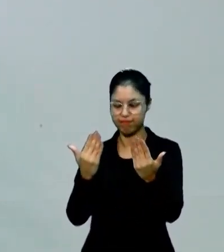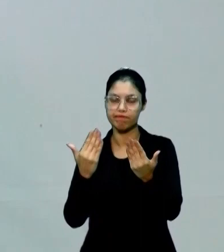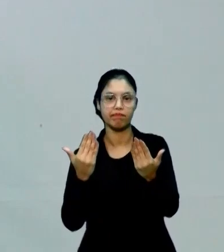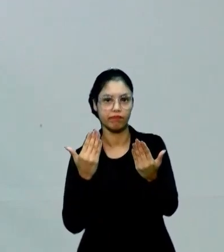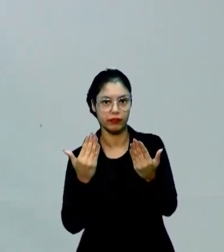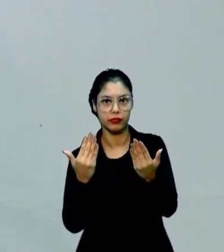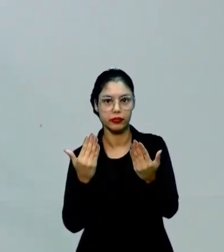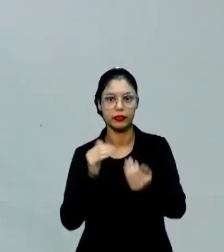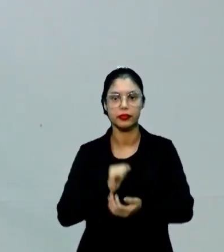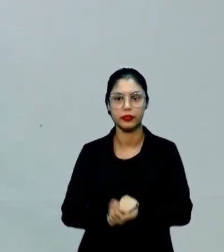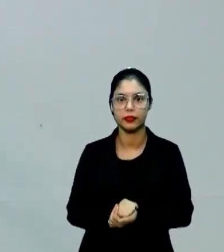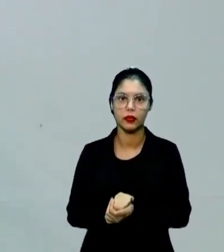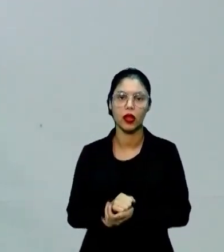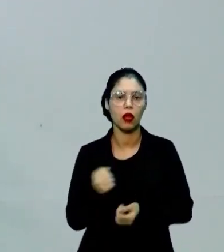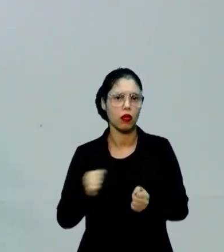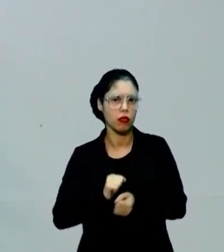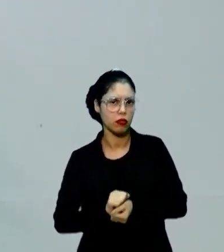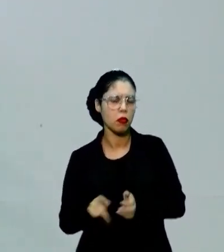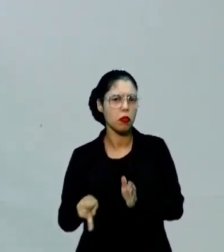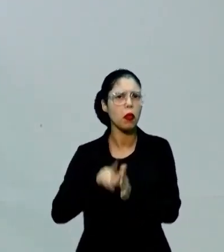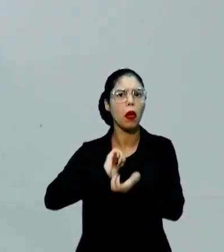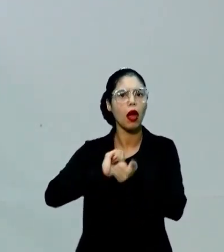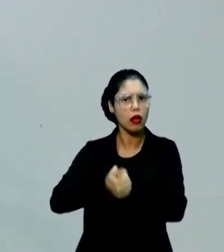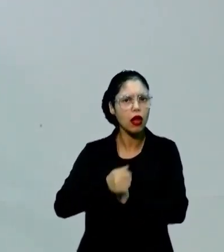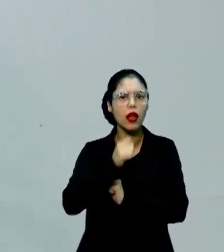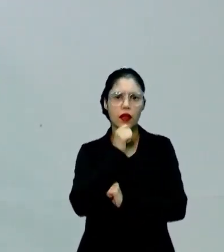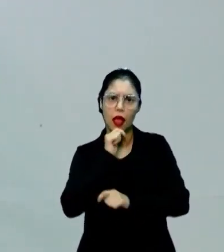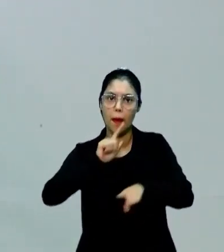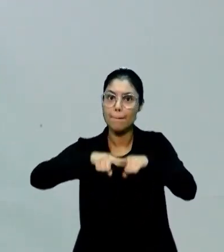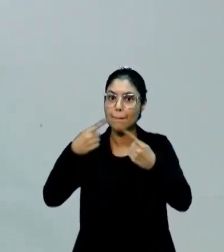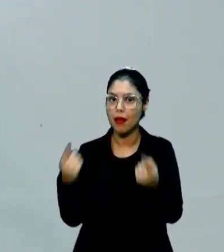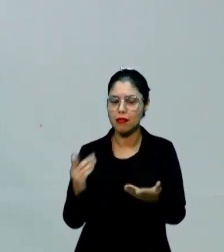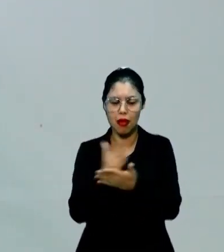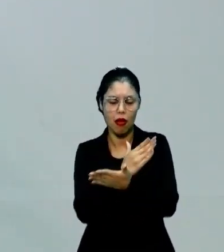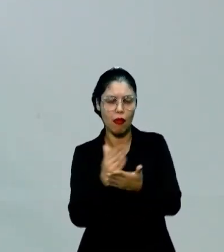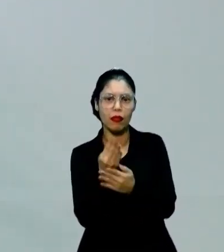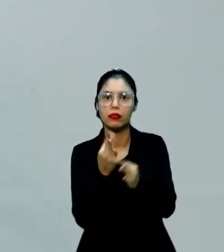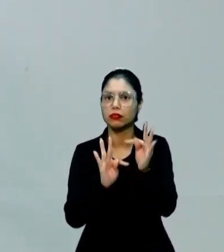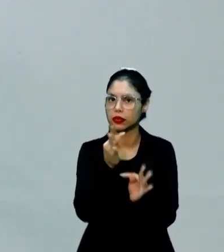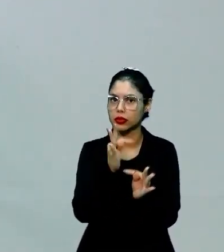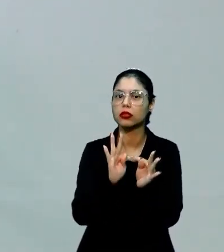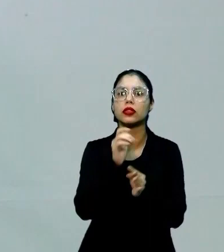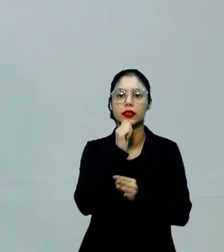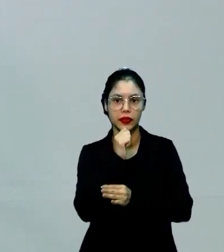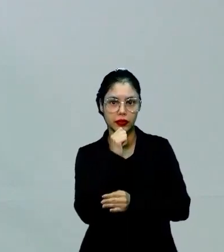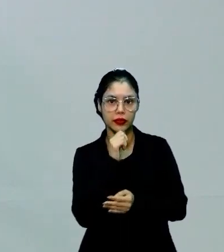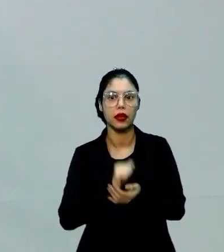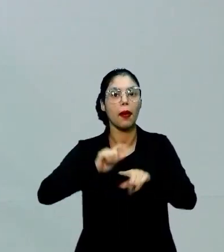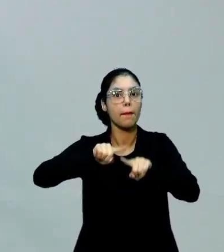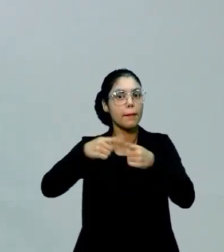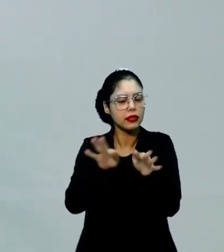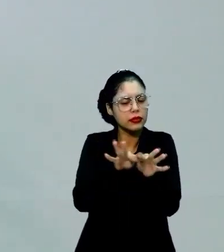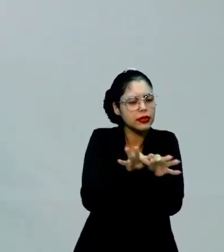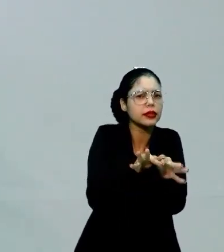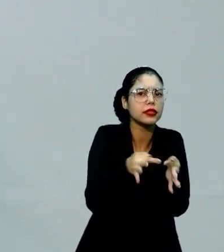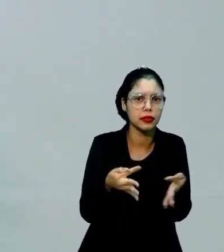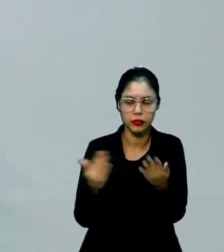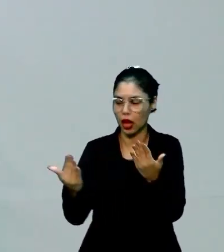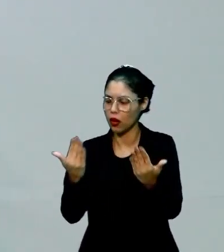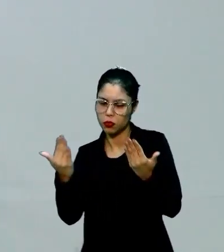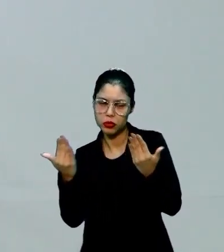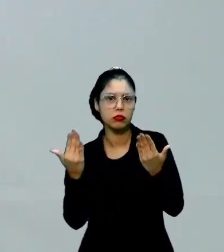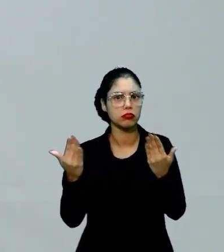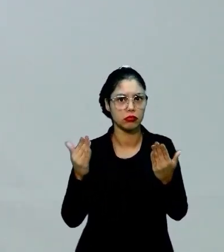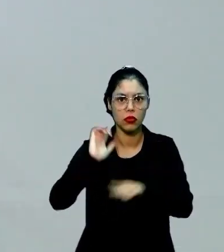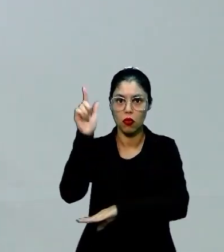seria, digamos assim, tão adequado, mas alguns padrões tecnológicos mais simples quando comparados